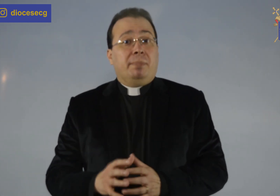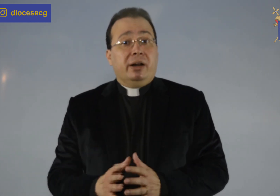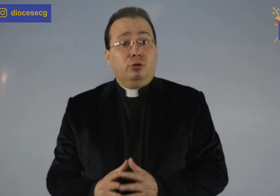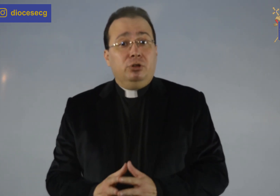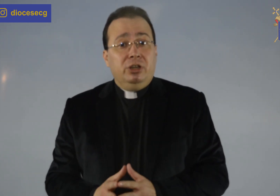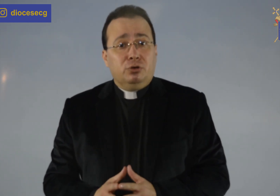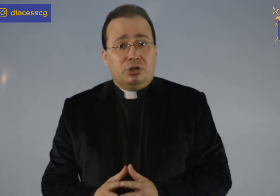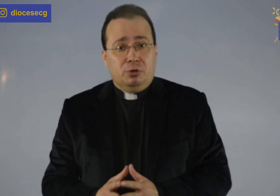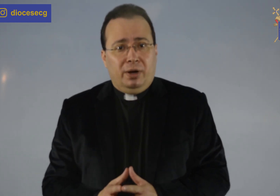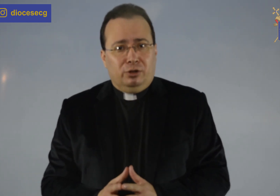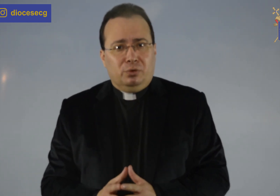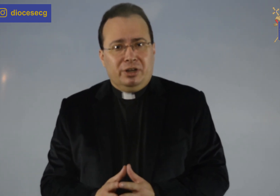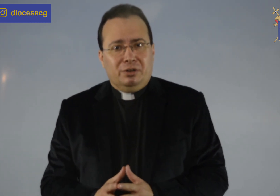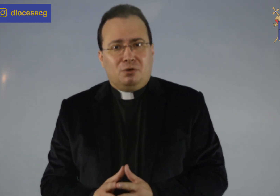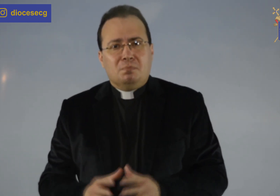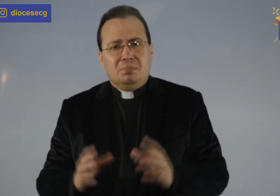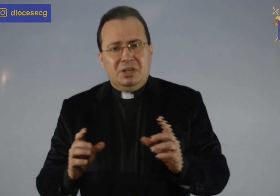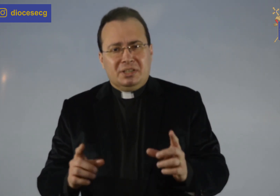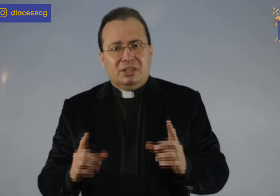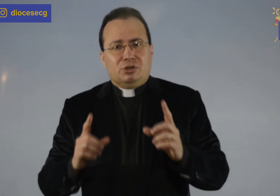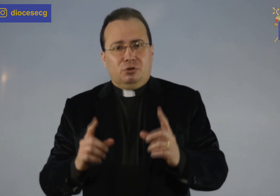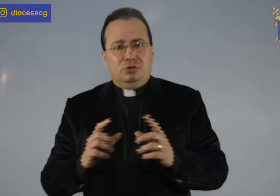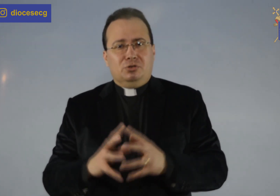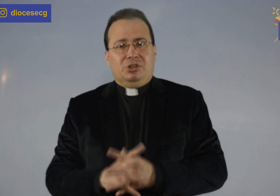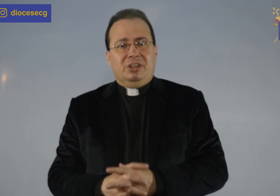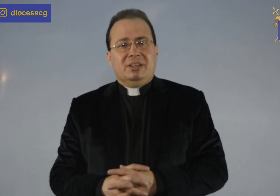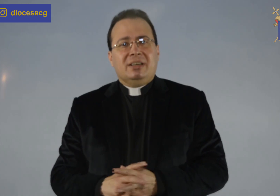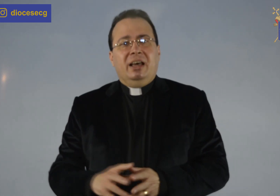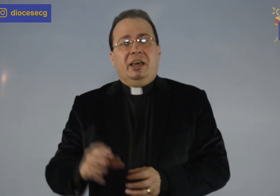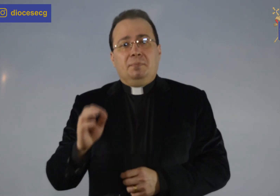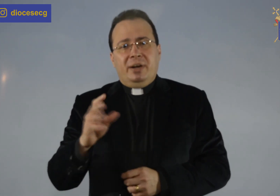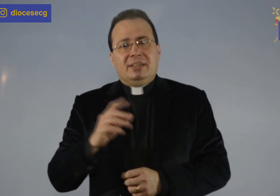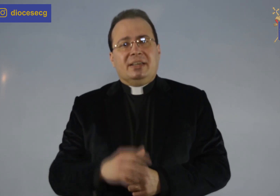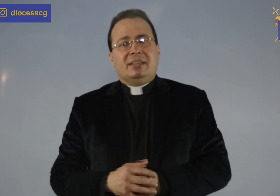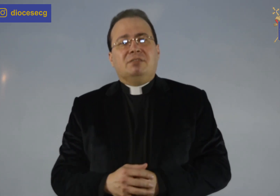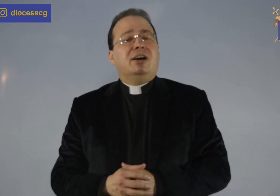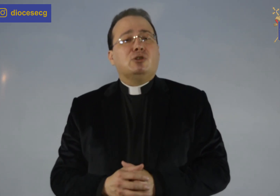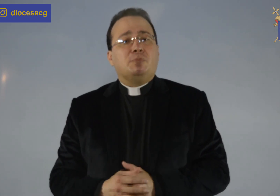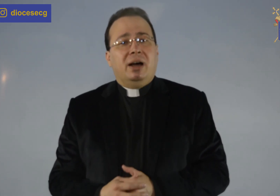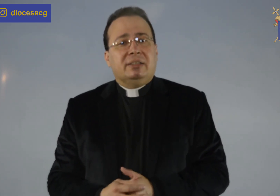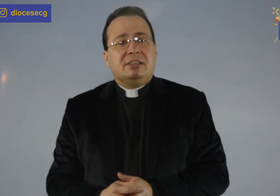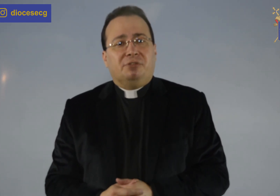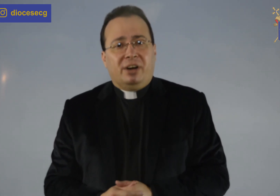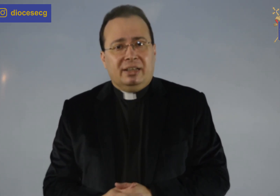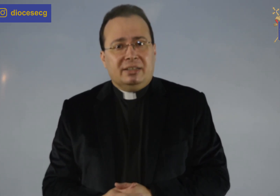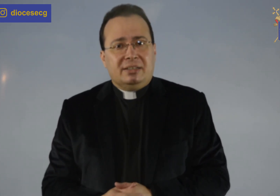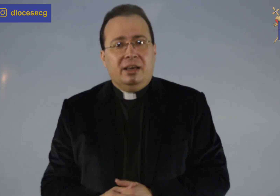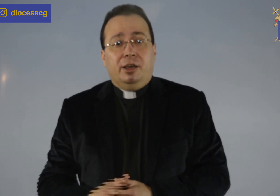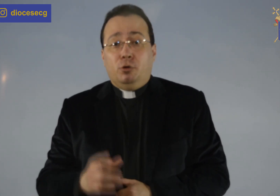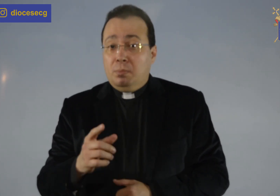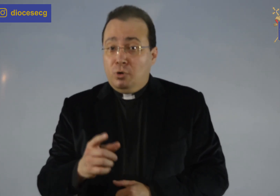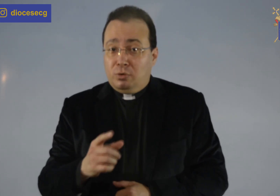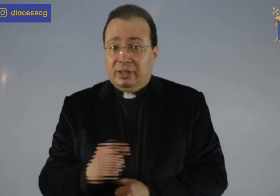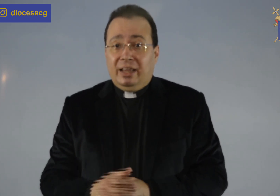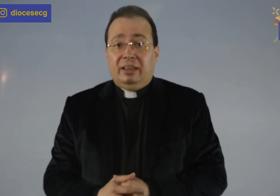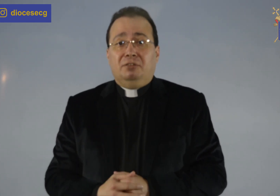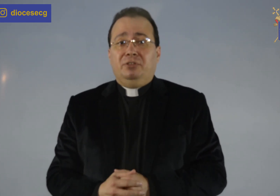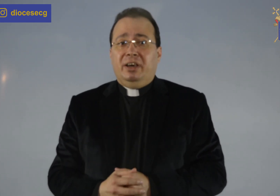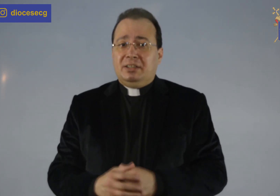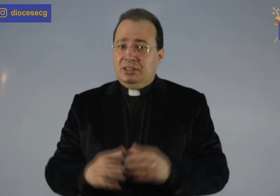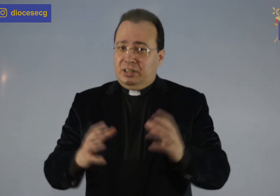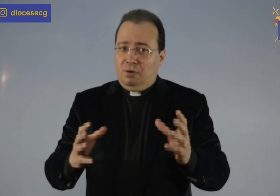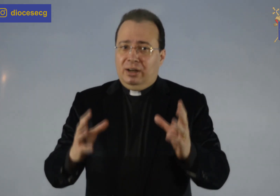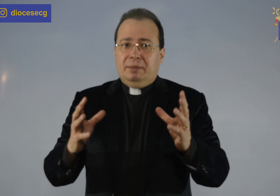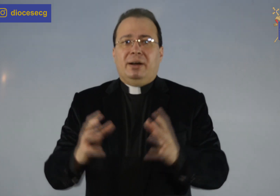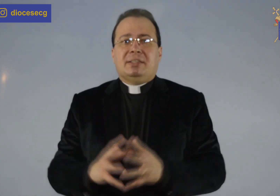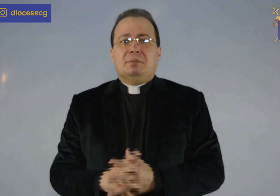está preparando o dia do seu padroeiro, com missas todos os dias e presença de vários padres e frades e uma boa quantidade de